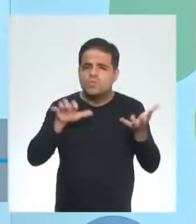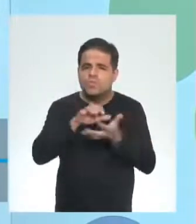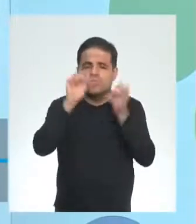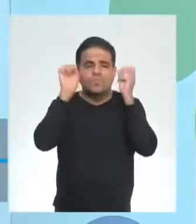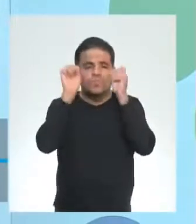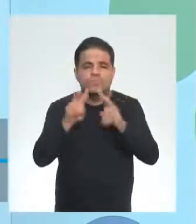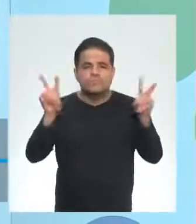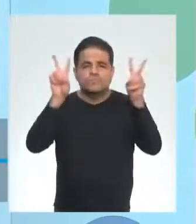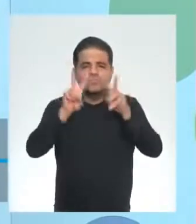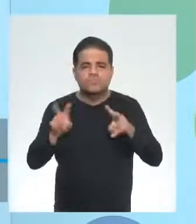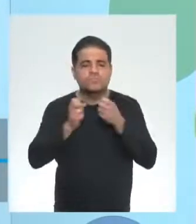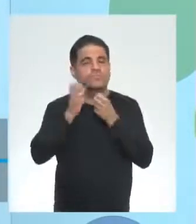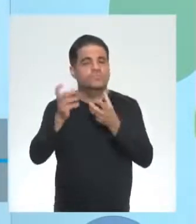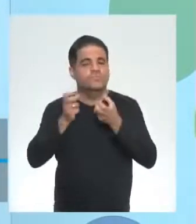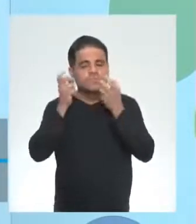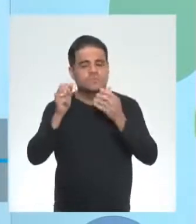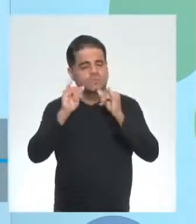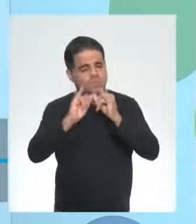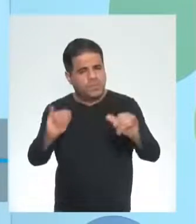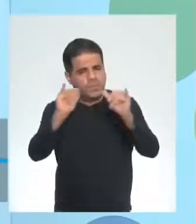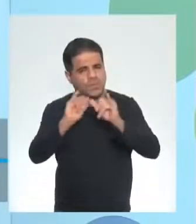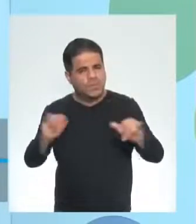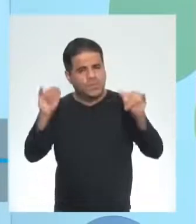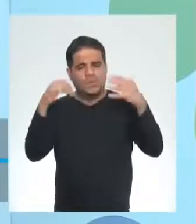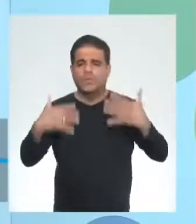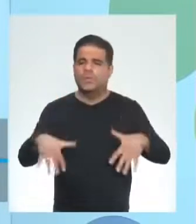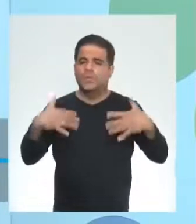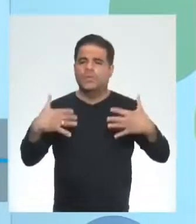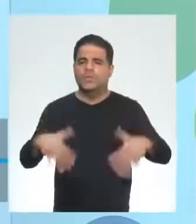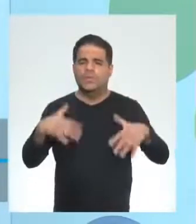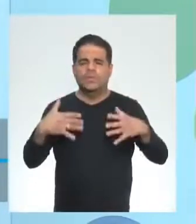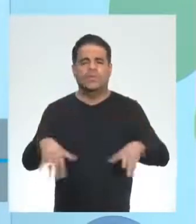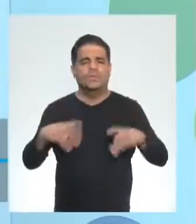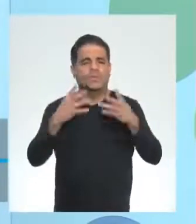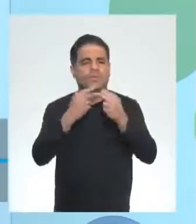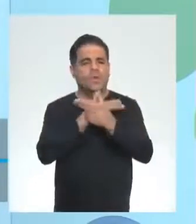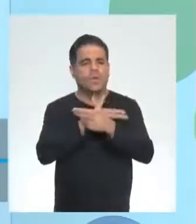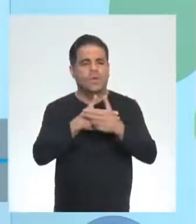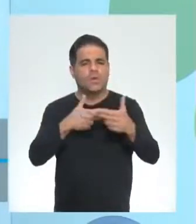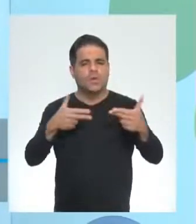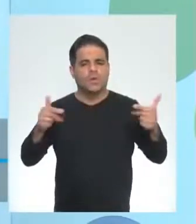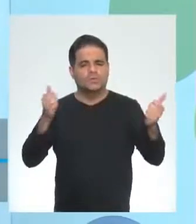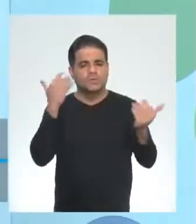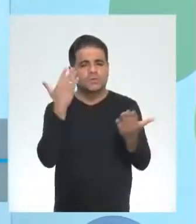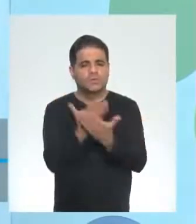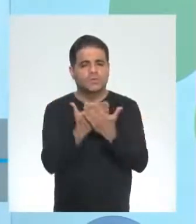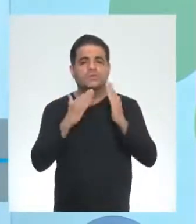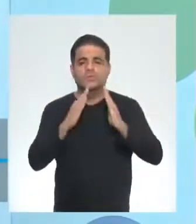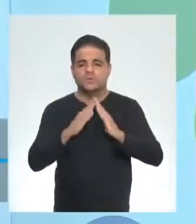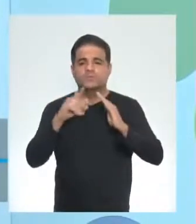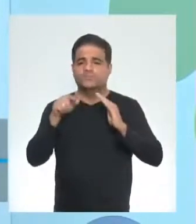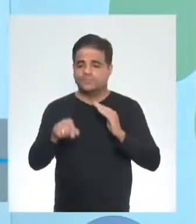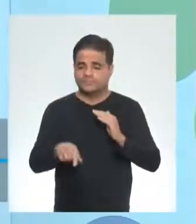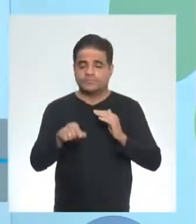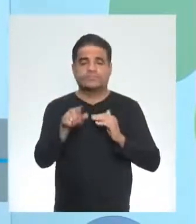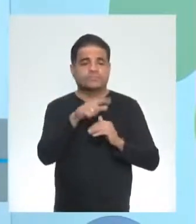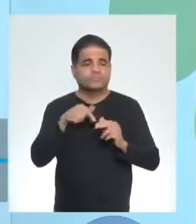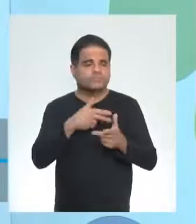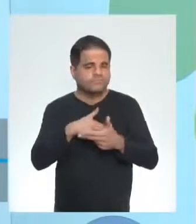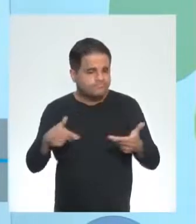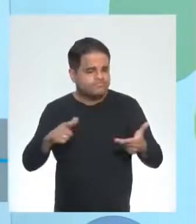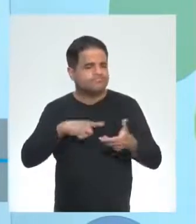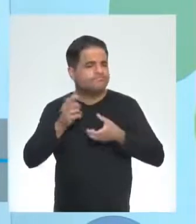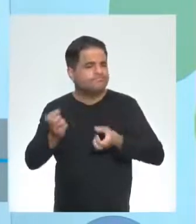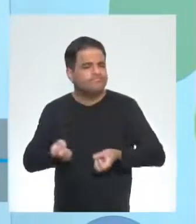né? Excesso de propaganda. Aluno do Escola Eunice aqui falando com a gente aqui. É algo que possui